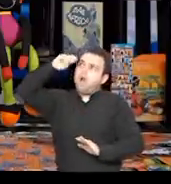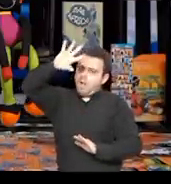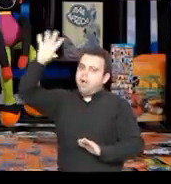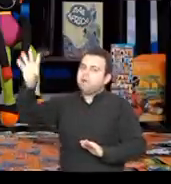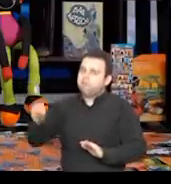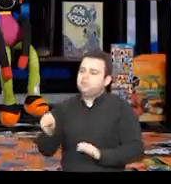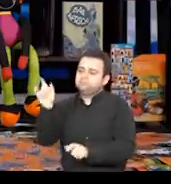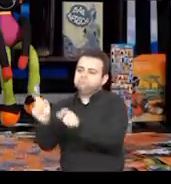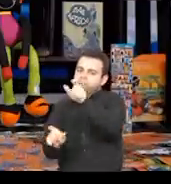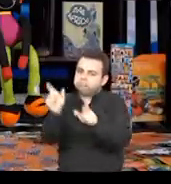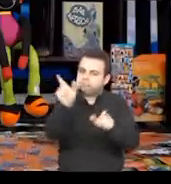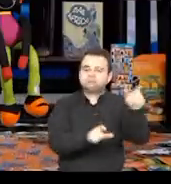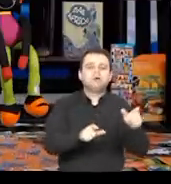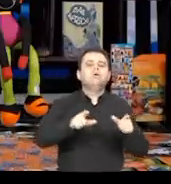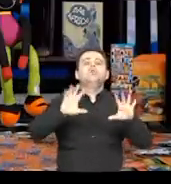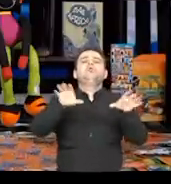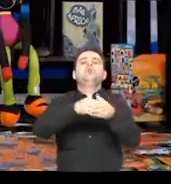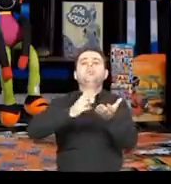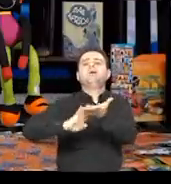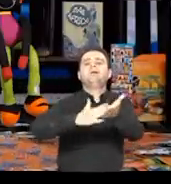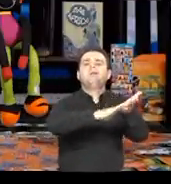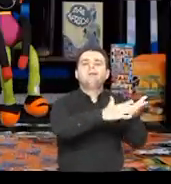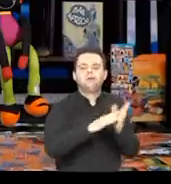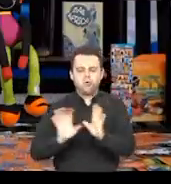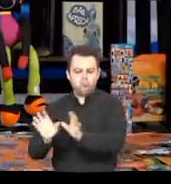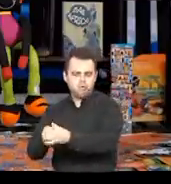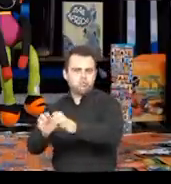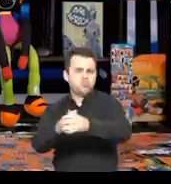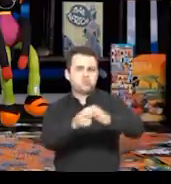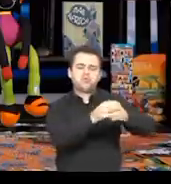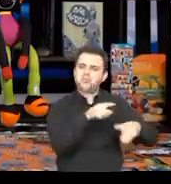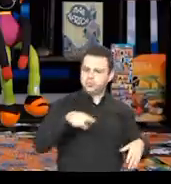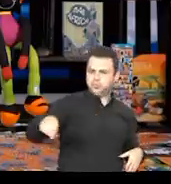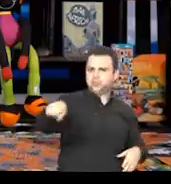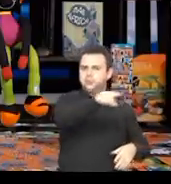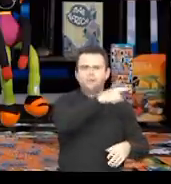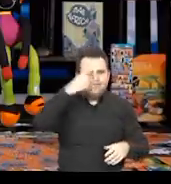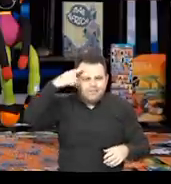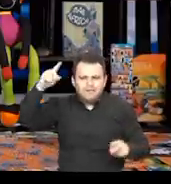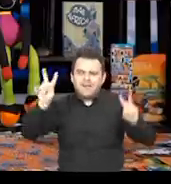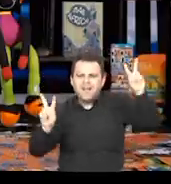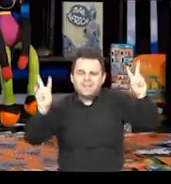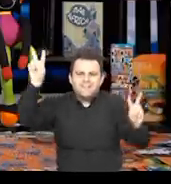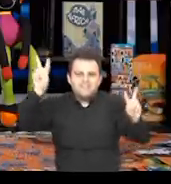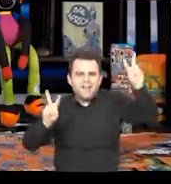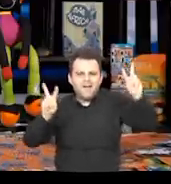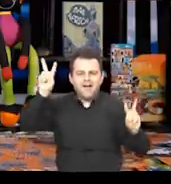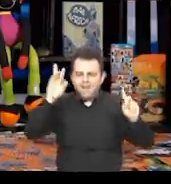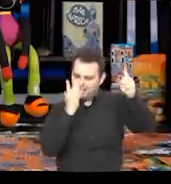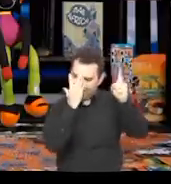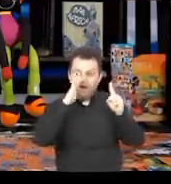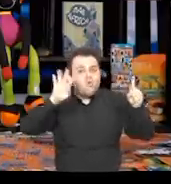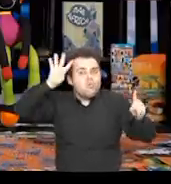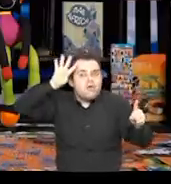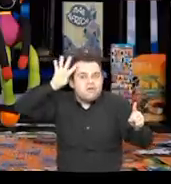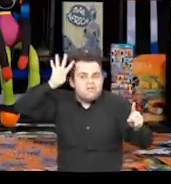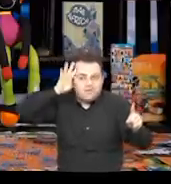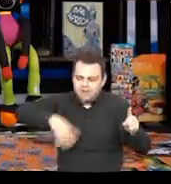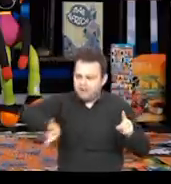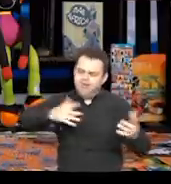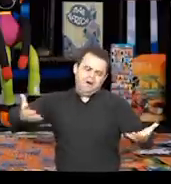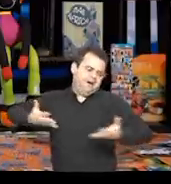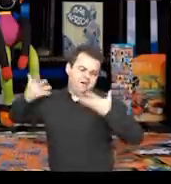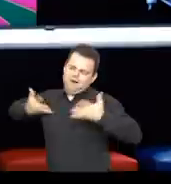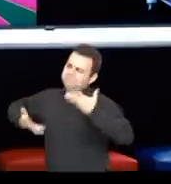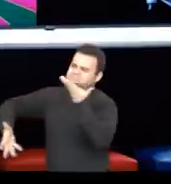é Vai-Vai, é Mangueira. Todas as escolas de samba transformando quartas-feiras de cinzas em alegria de